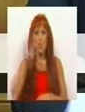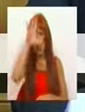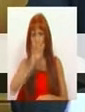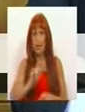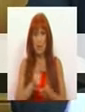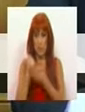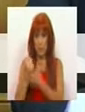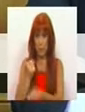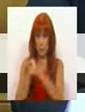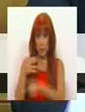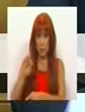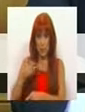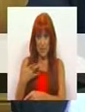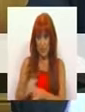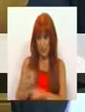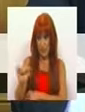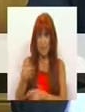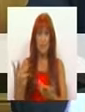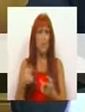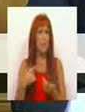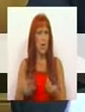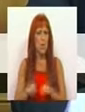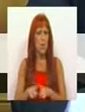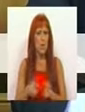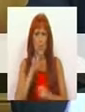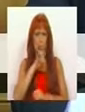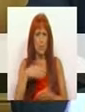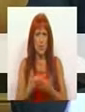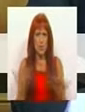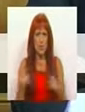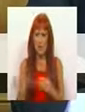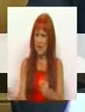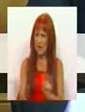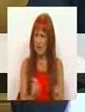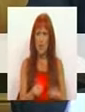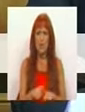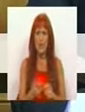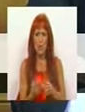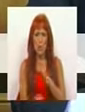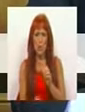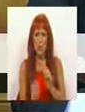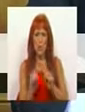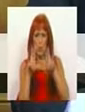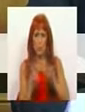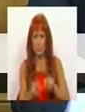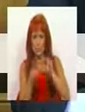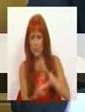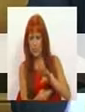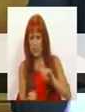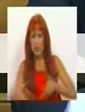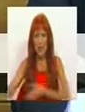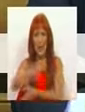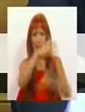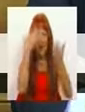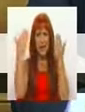governo sustentado pelo Partido de Vossa Excelência, não deixou qualquer possibilidade de fazer dragagens em